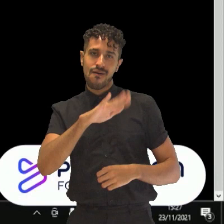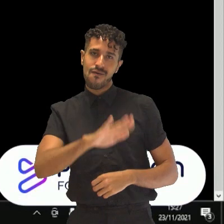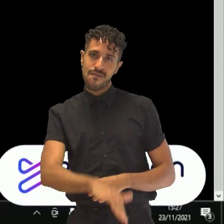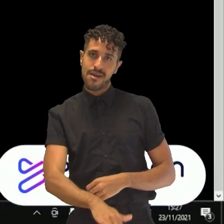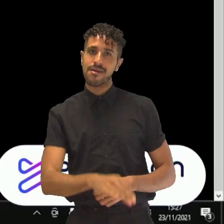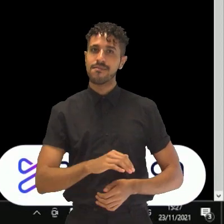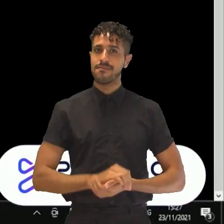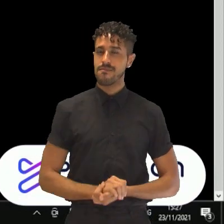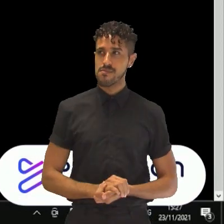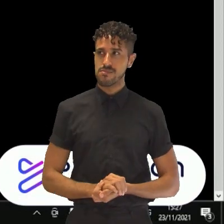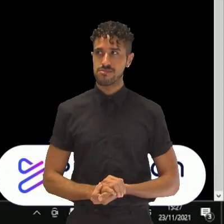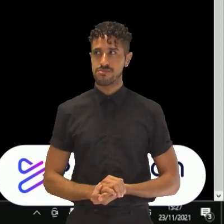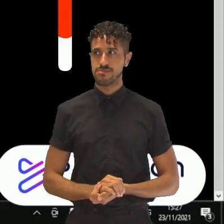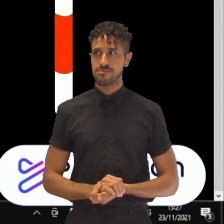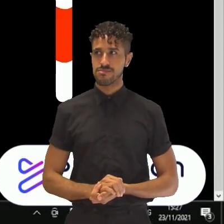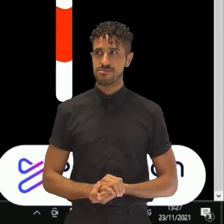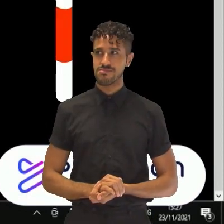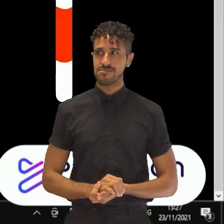custo.